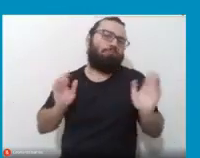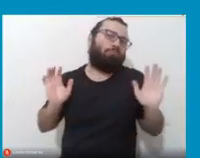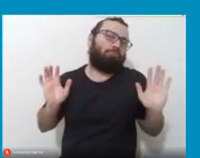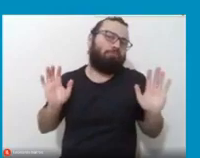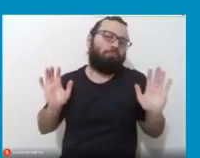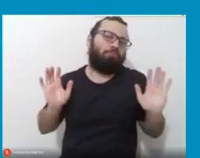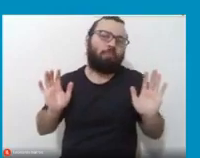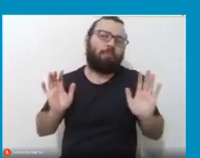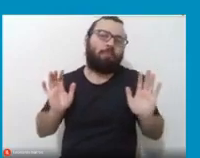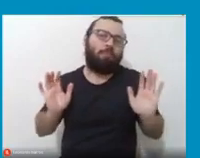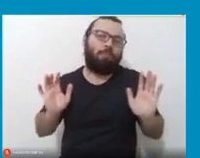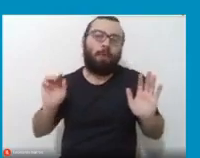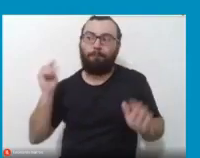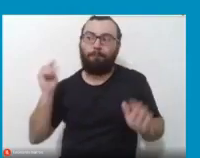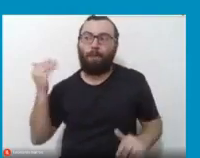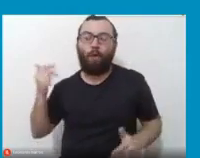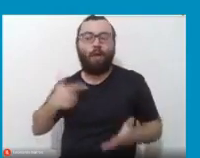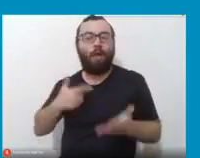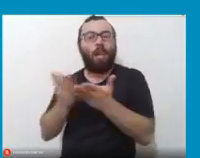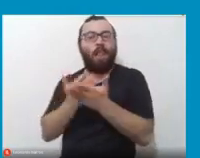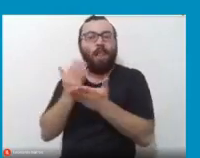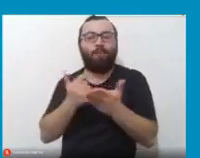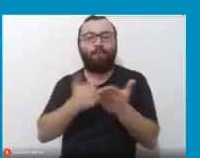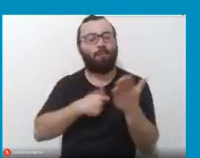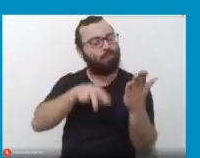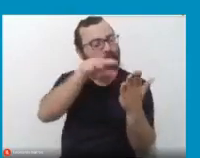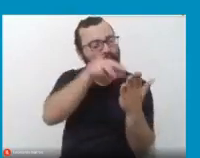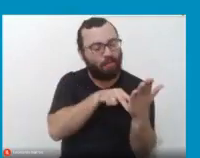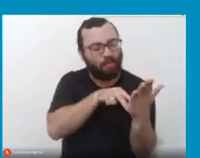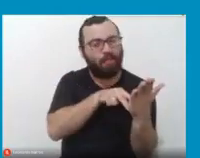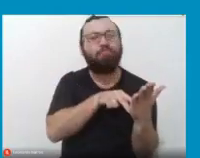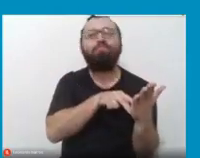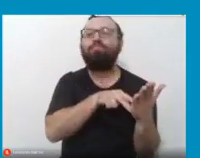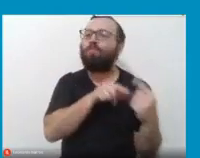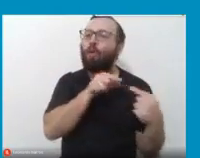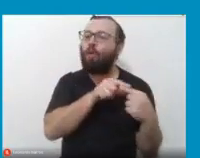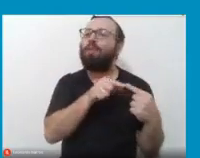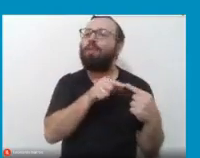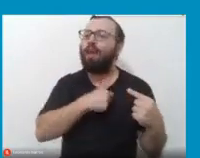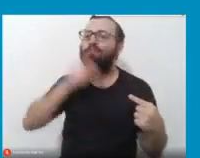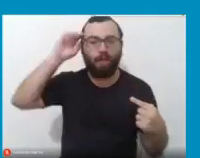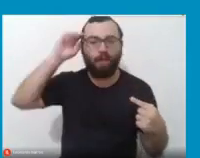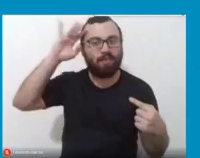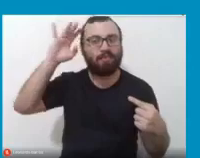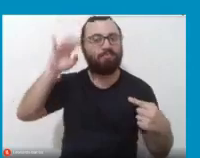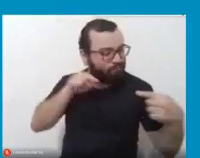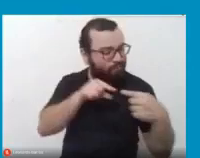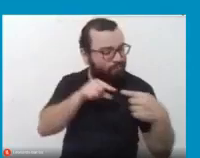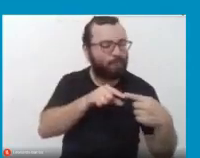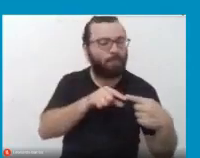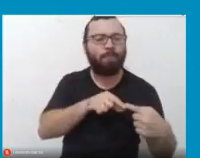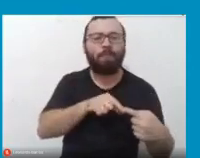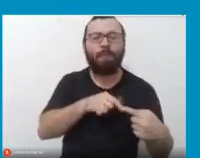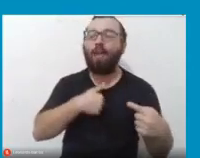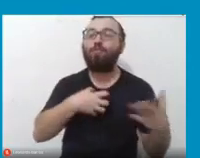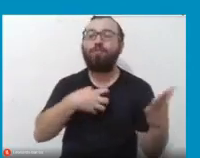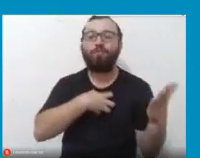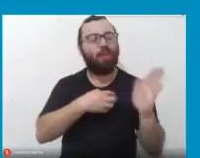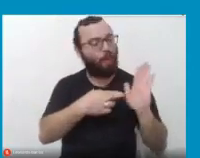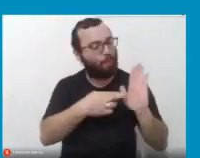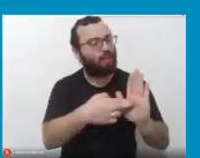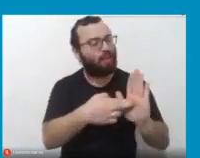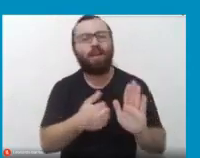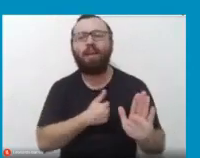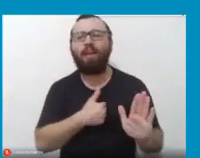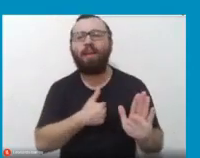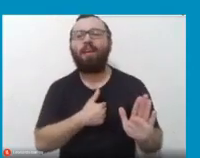eu recentemente li um livro que eu me senti muito... muito próximo dele, vi que muito próximo, eu me senti representado, que ele se